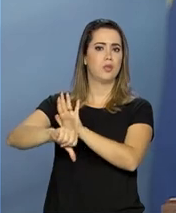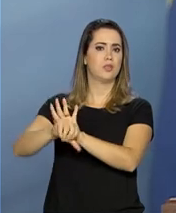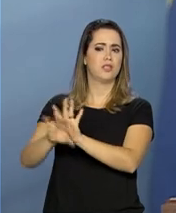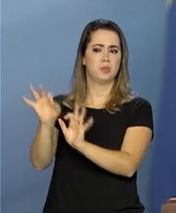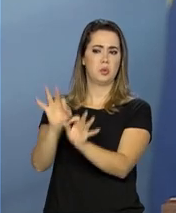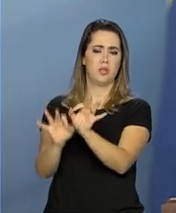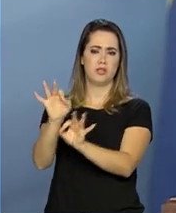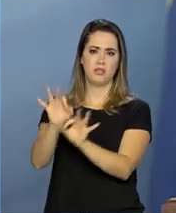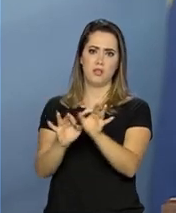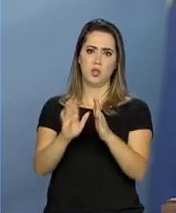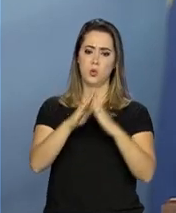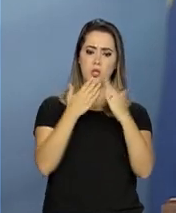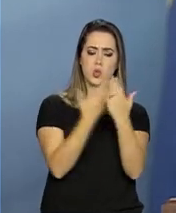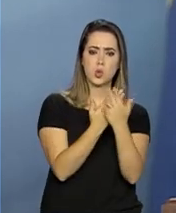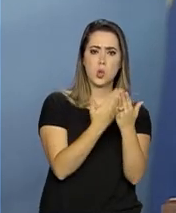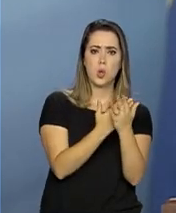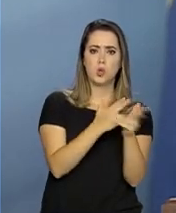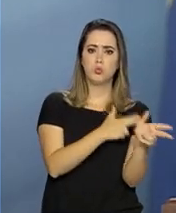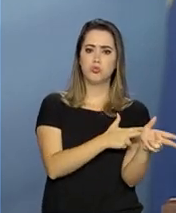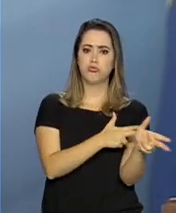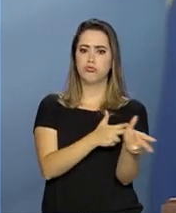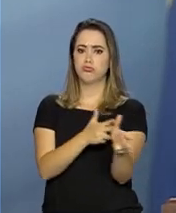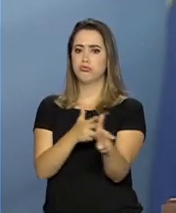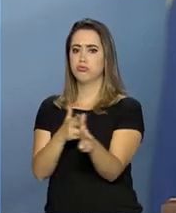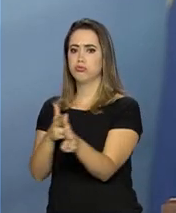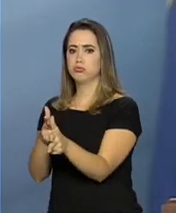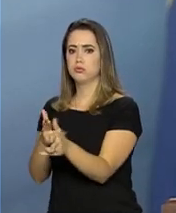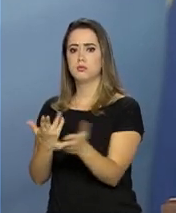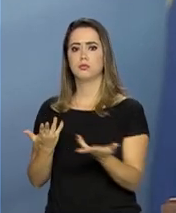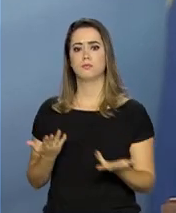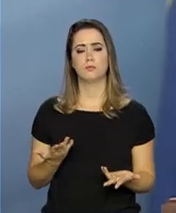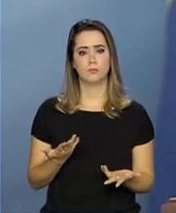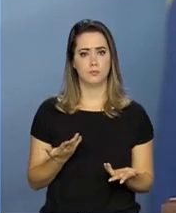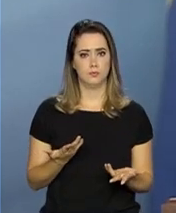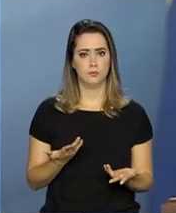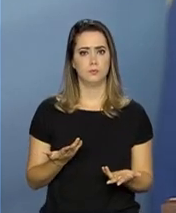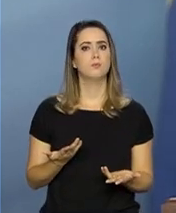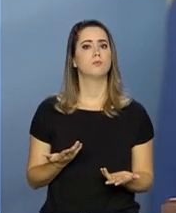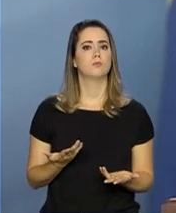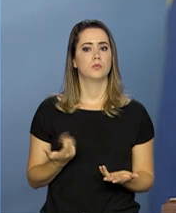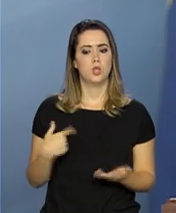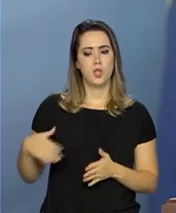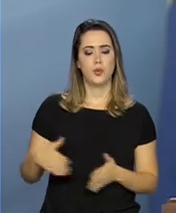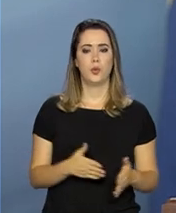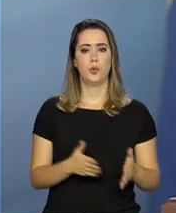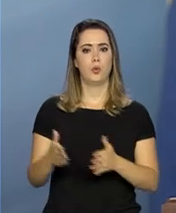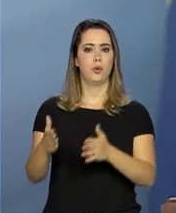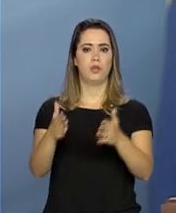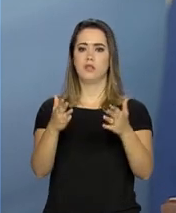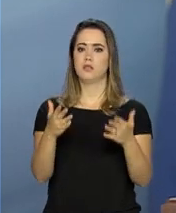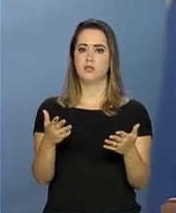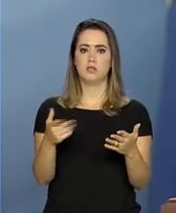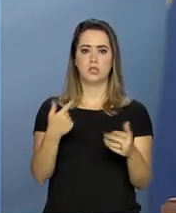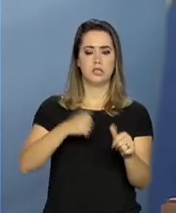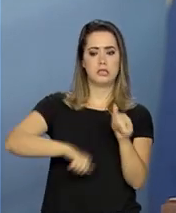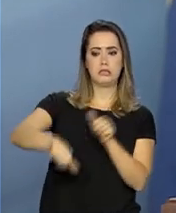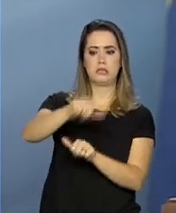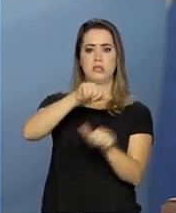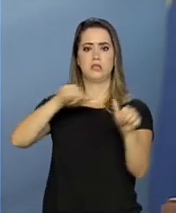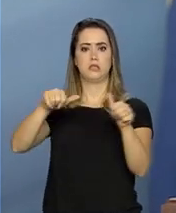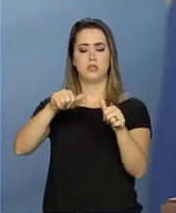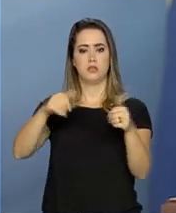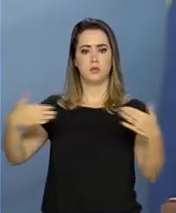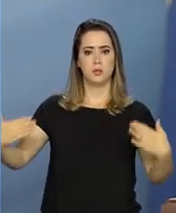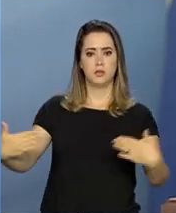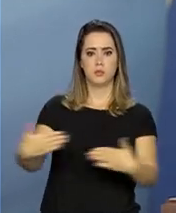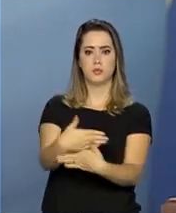escolas sob a mira de fuzis e avenidas transformadas em